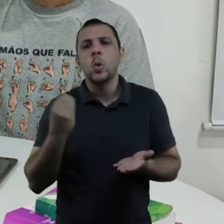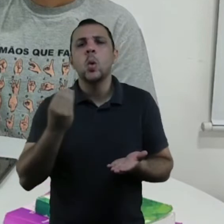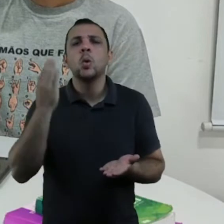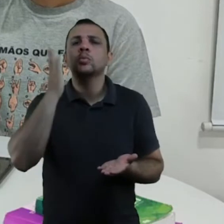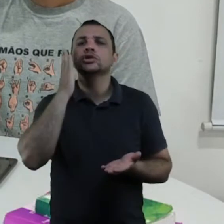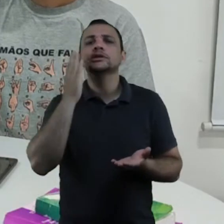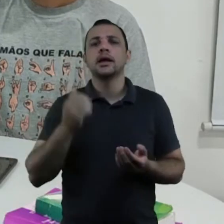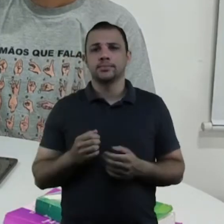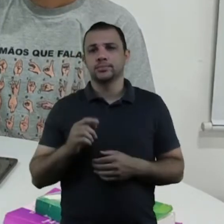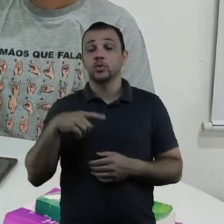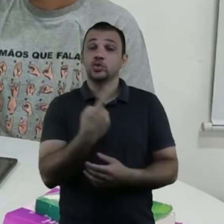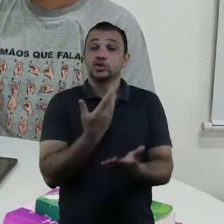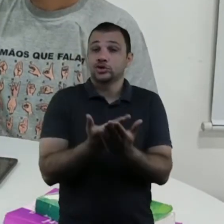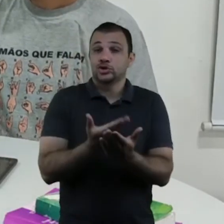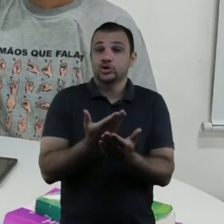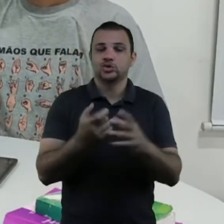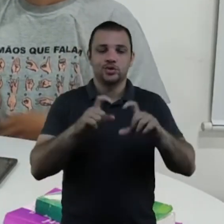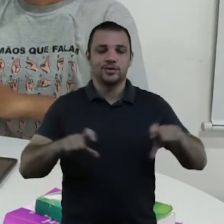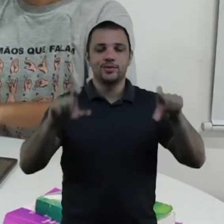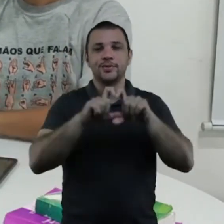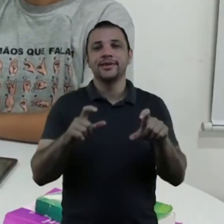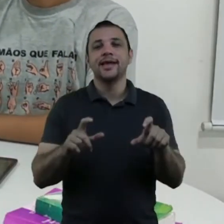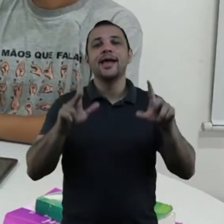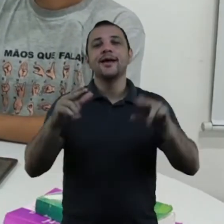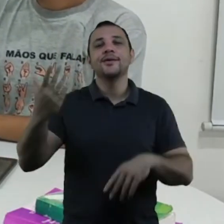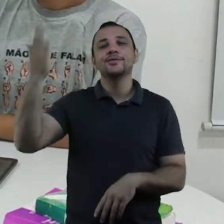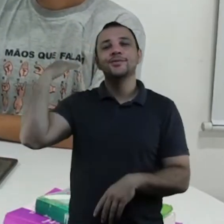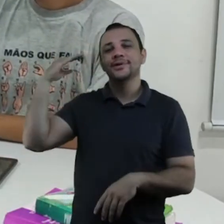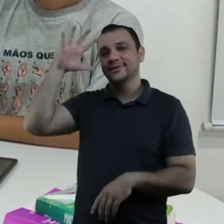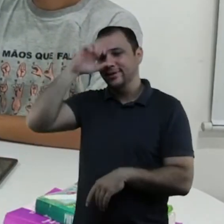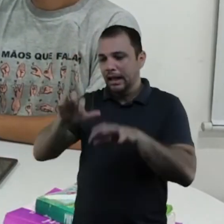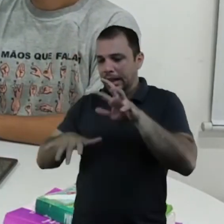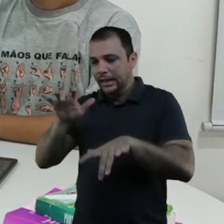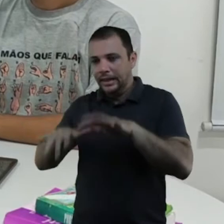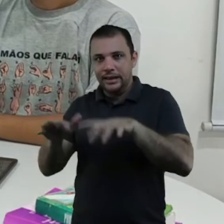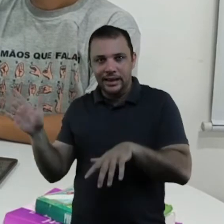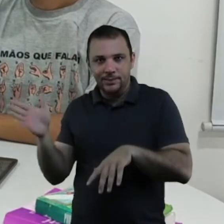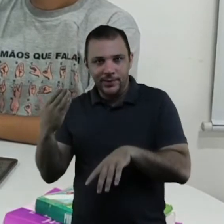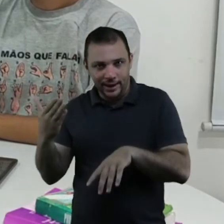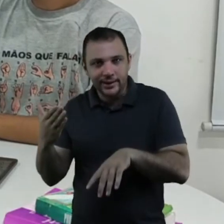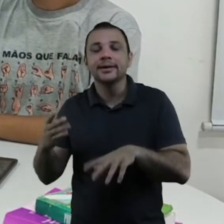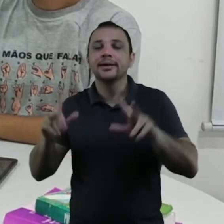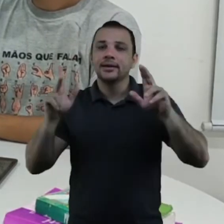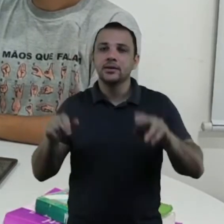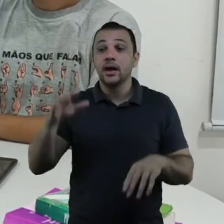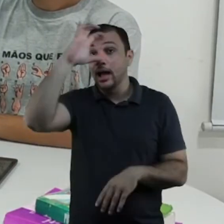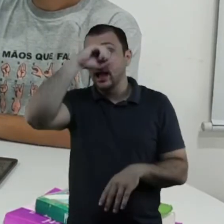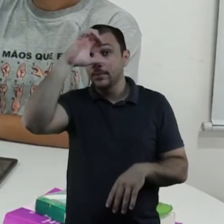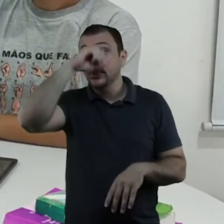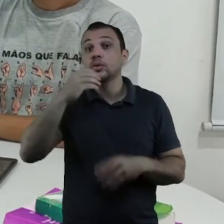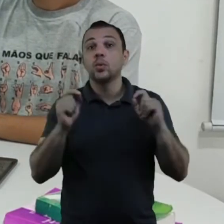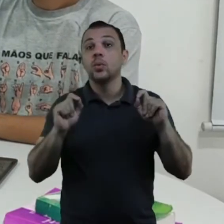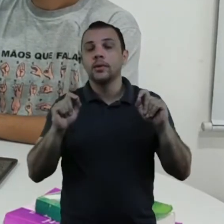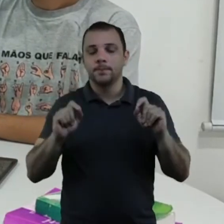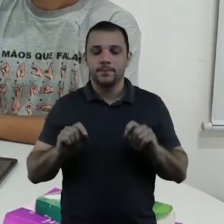um curso de informática básica, nós fazemos aquele curso antigo de datilografia, né, que é pela posição